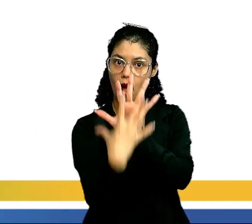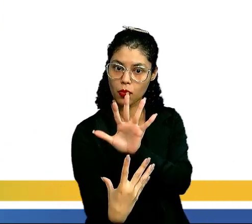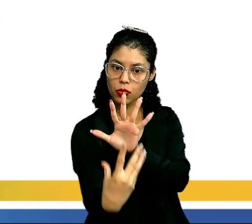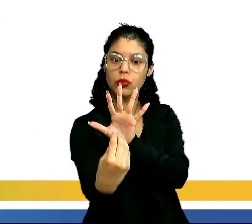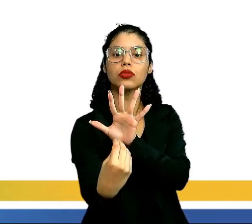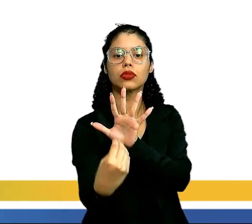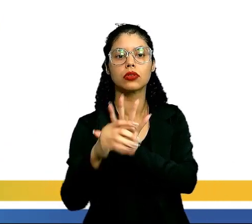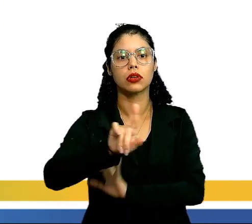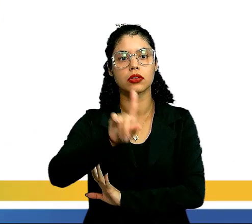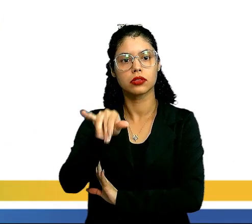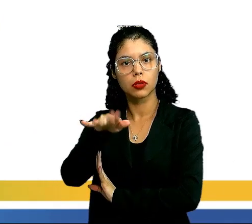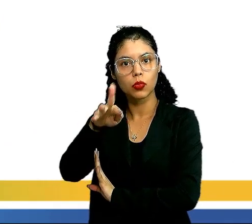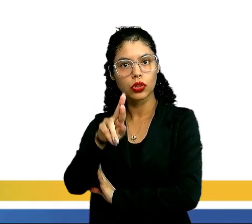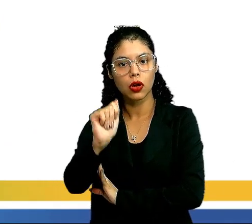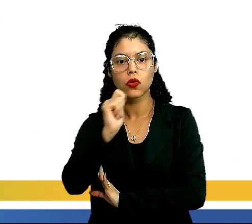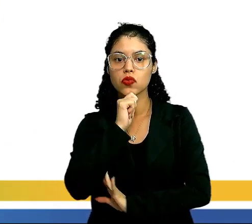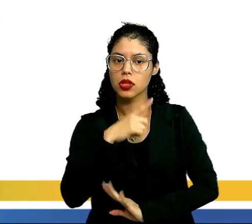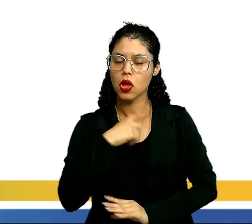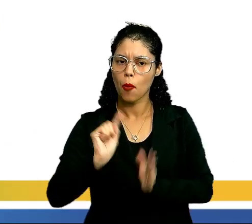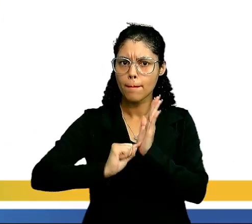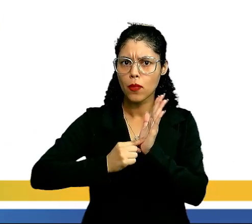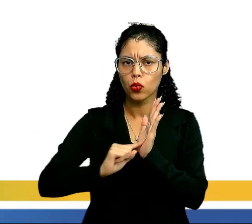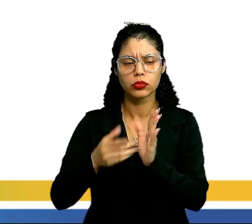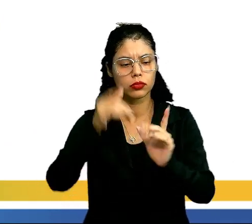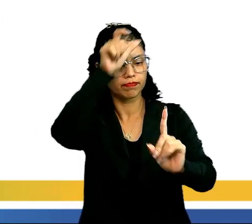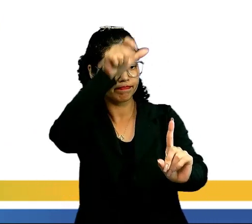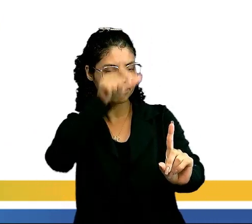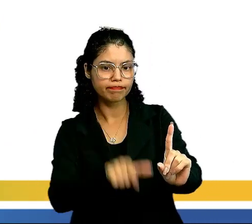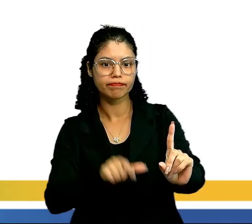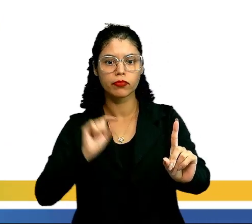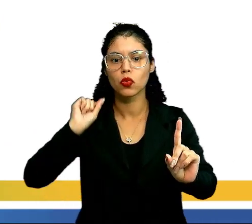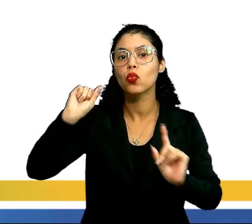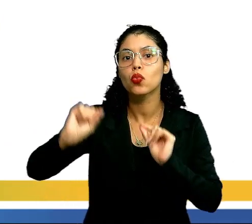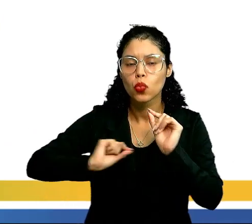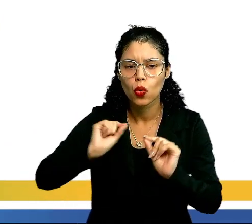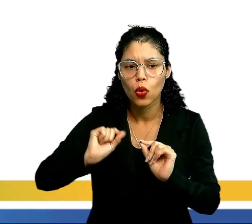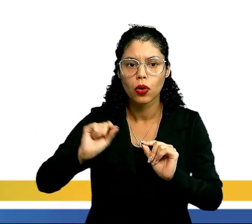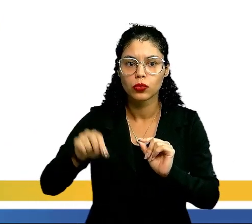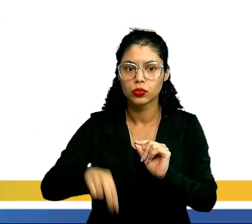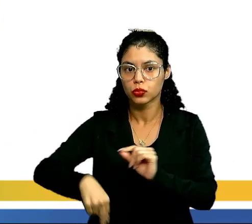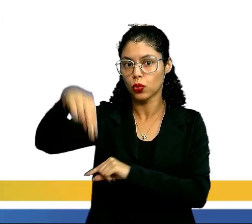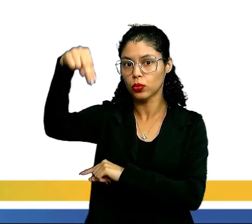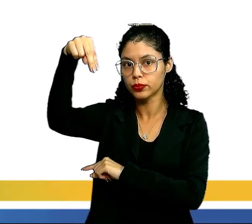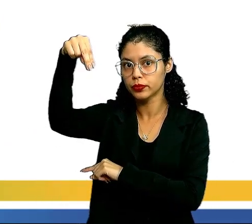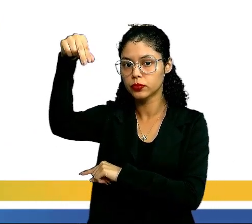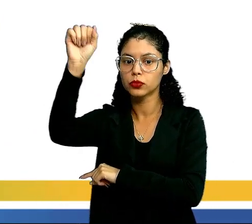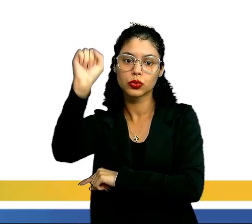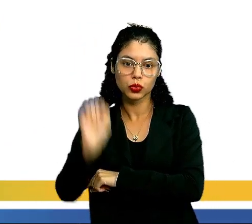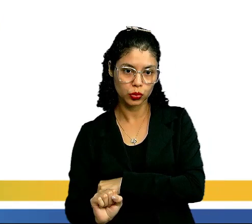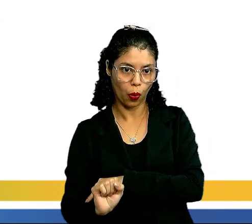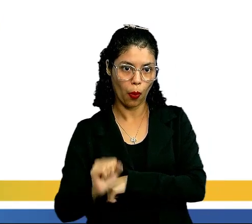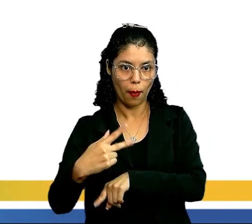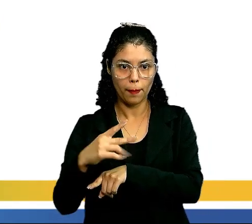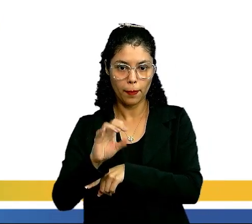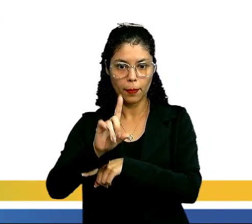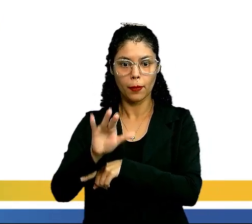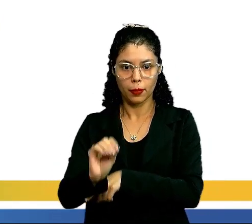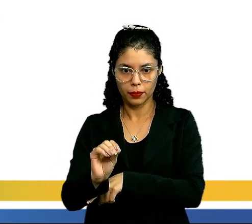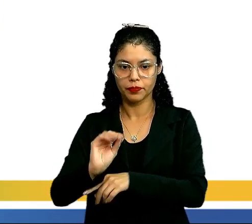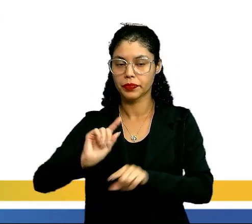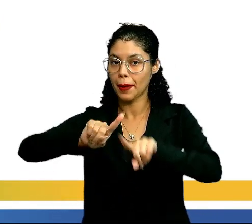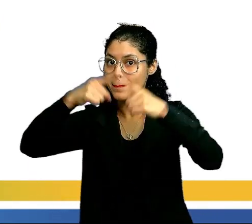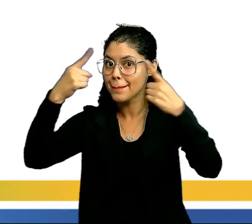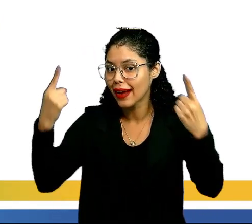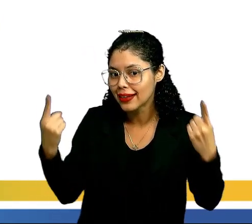projeção azimutal tem como ponto de referência o Polo Norte ou o Polo Sul. Porém,